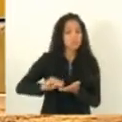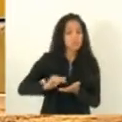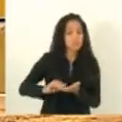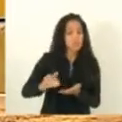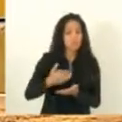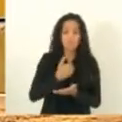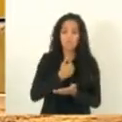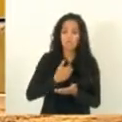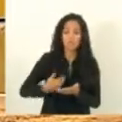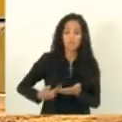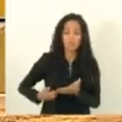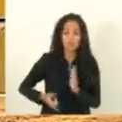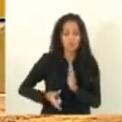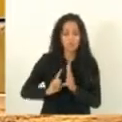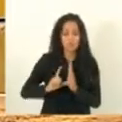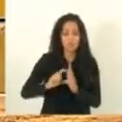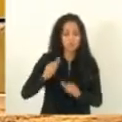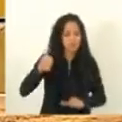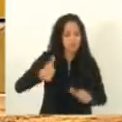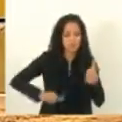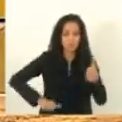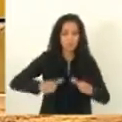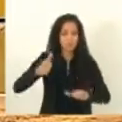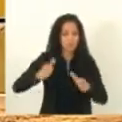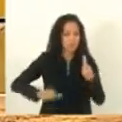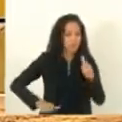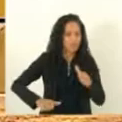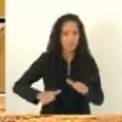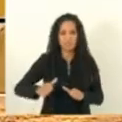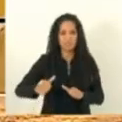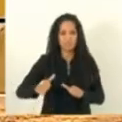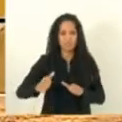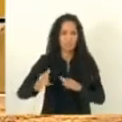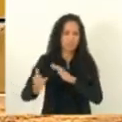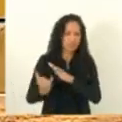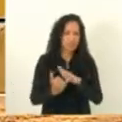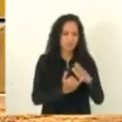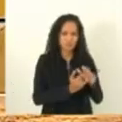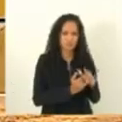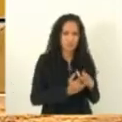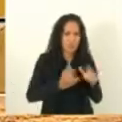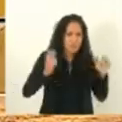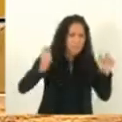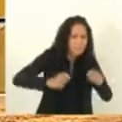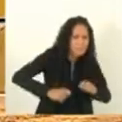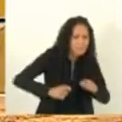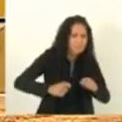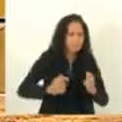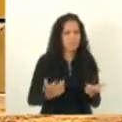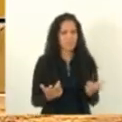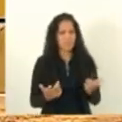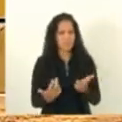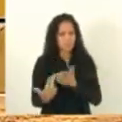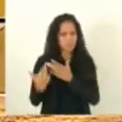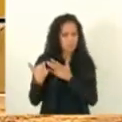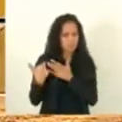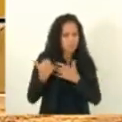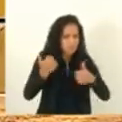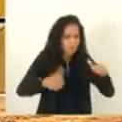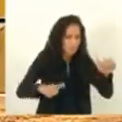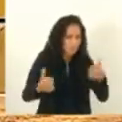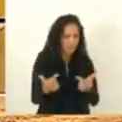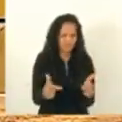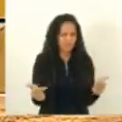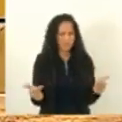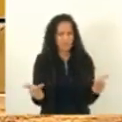governo não avaliam, será, a idoneidade dessas instituições, a capacidade, a responsabilidade